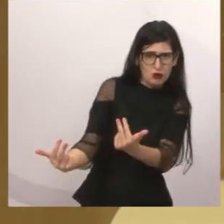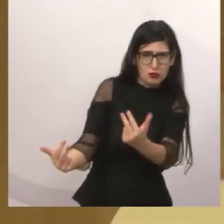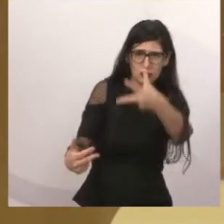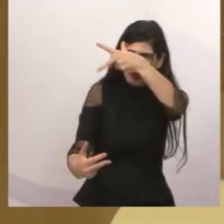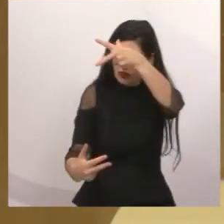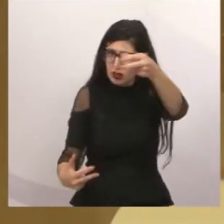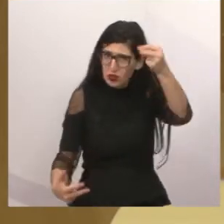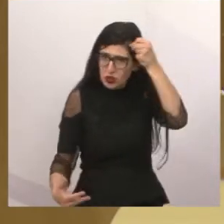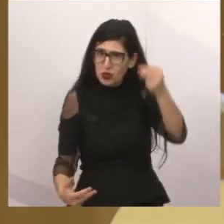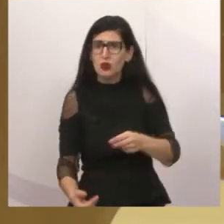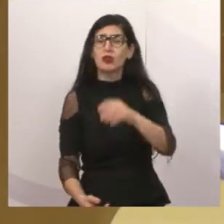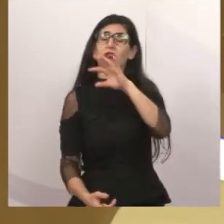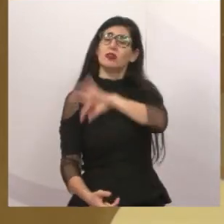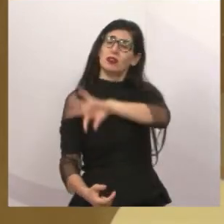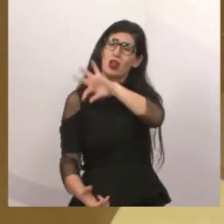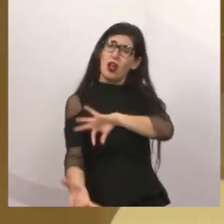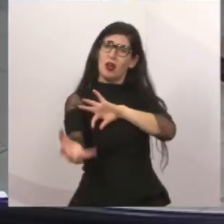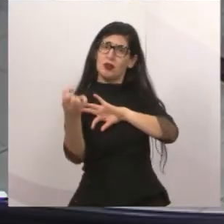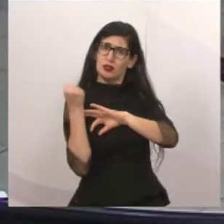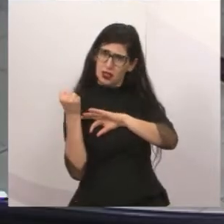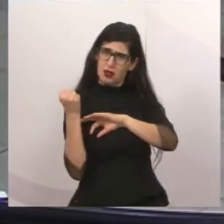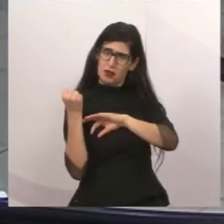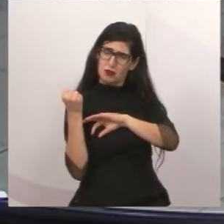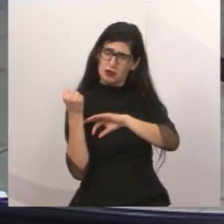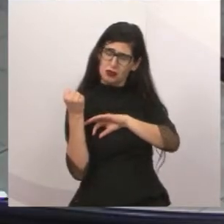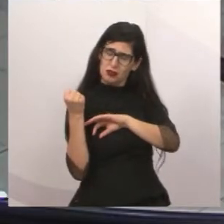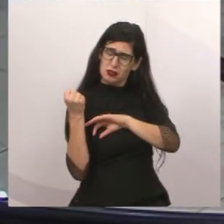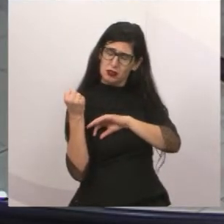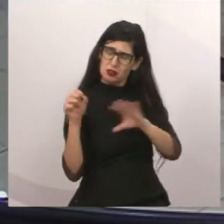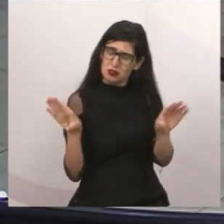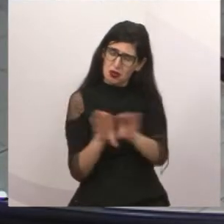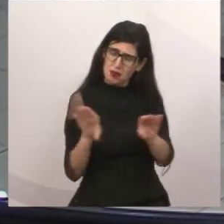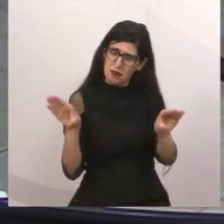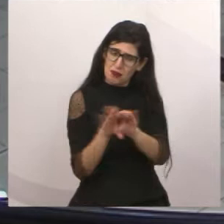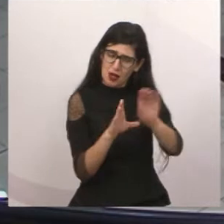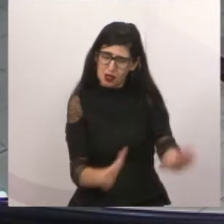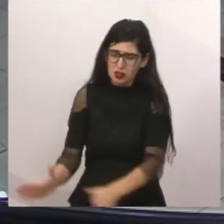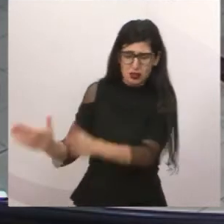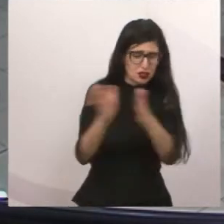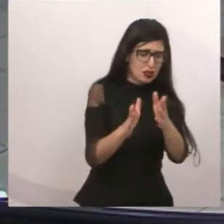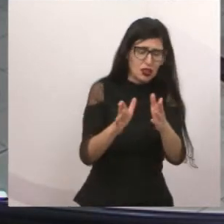ter na Câmara Municipal de Jacareí.